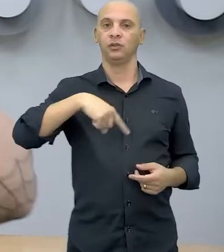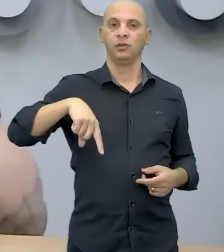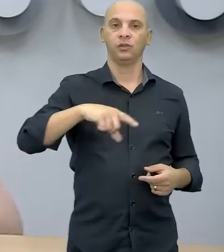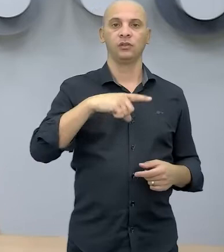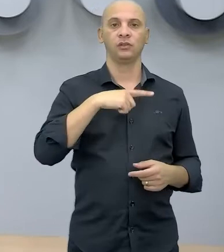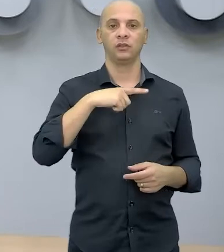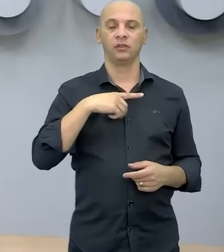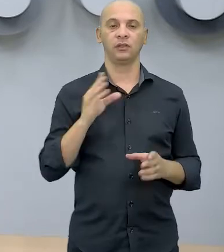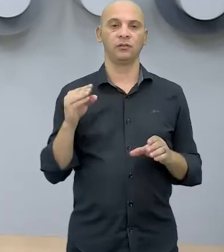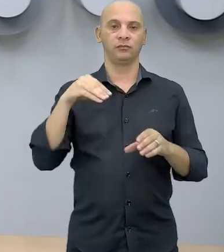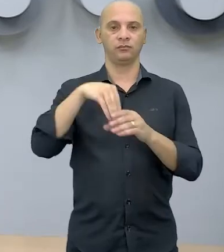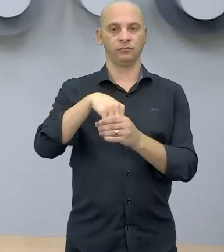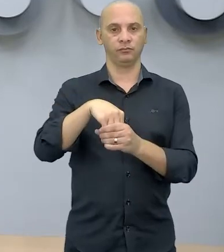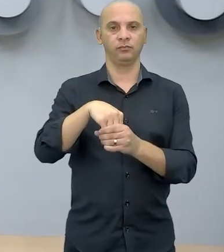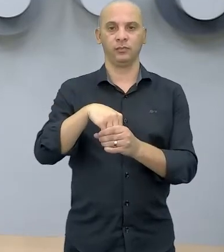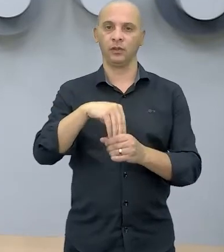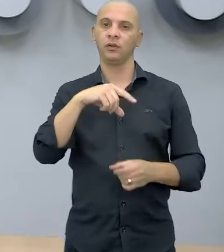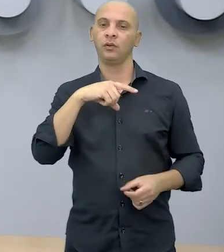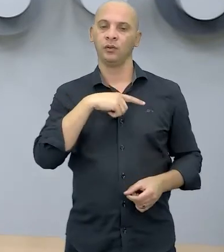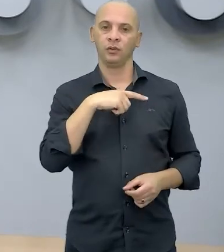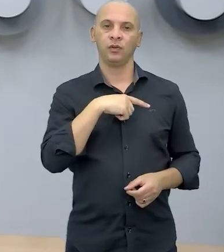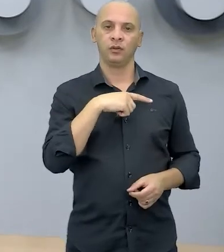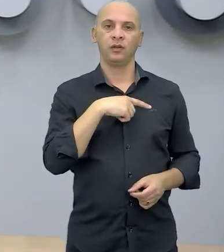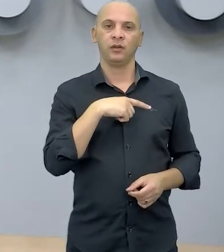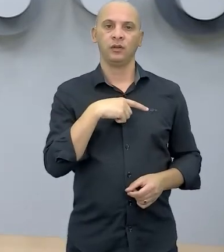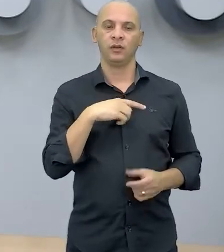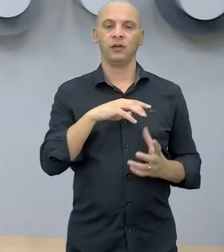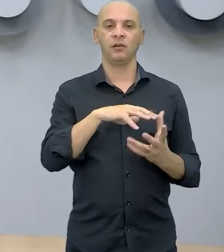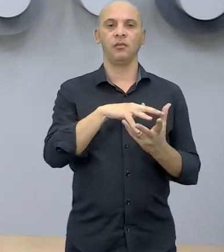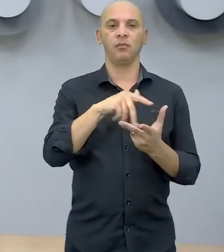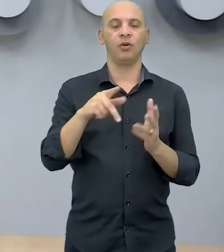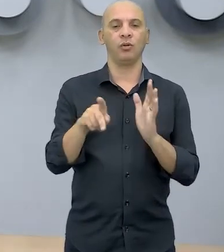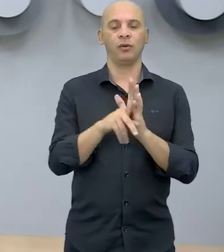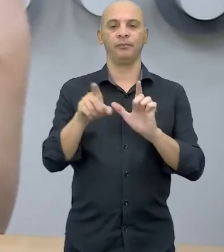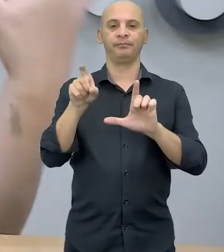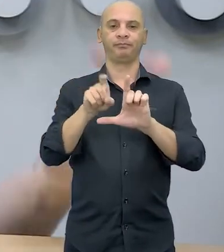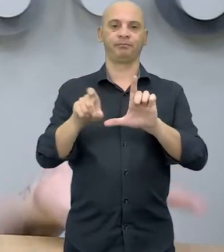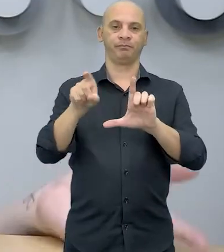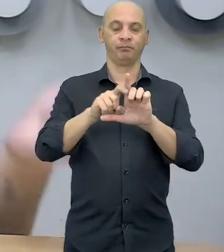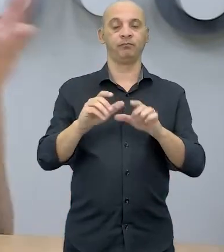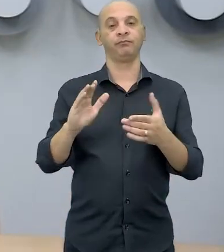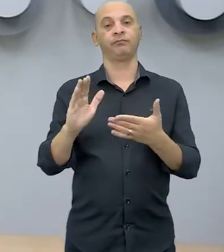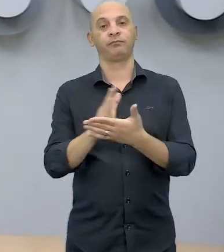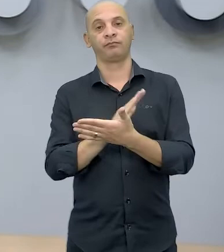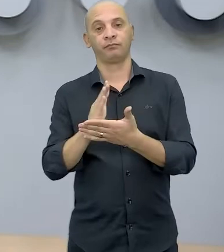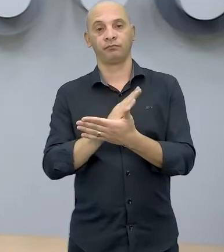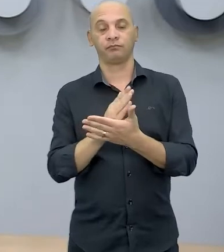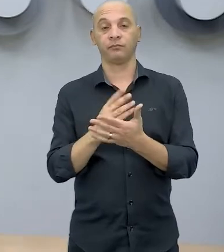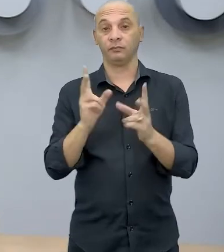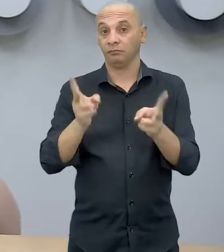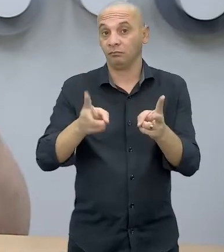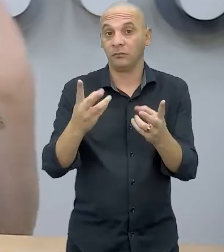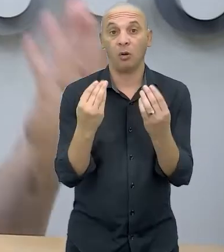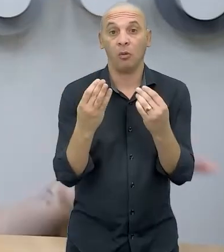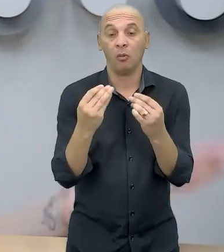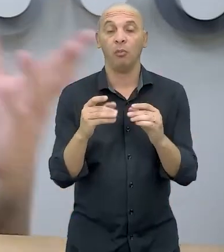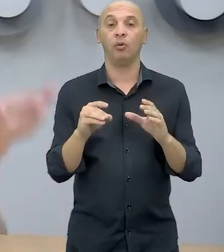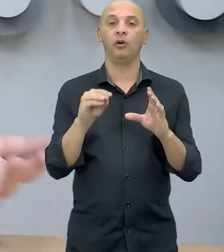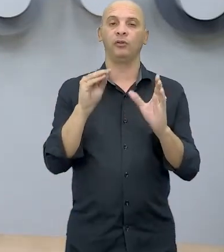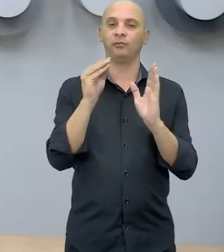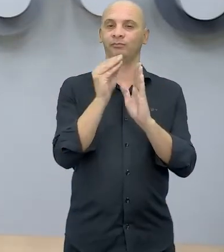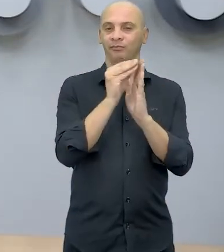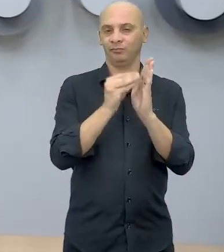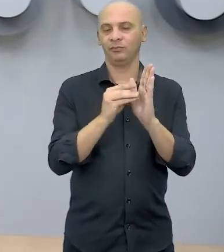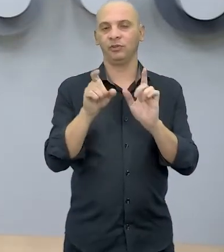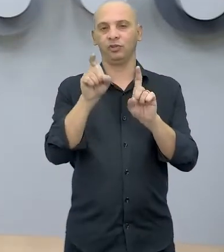estamos inseridos, né, nesse mundo digital. Às vezes estamos mais ou menos inseridos, fazemos mais